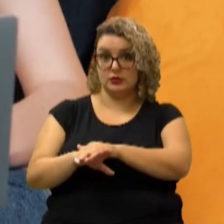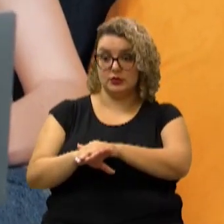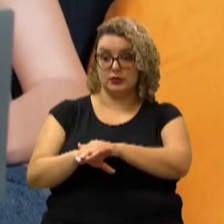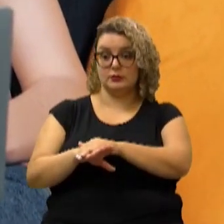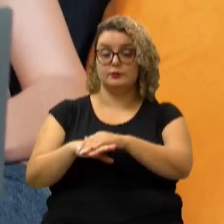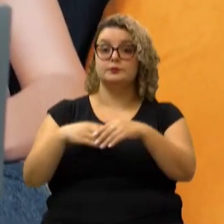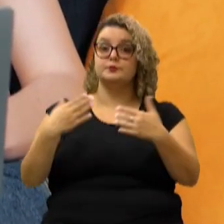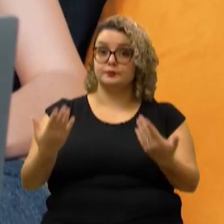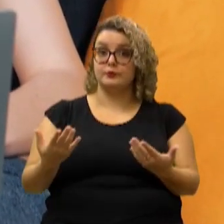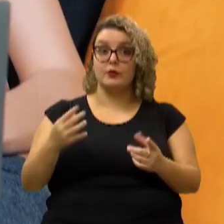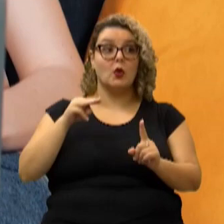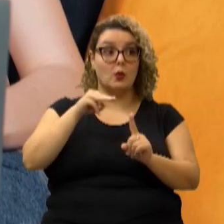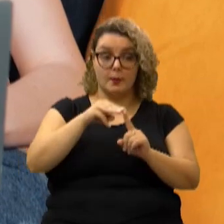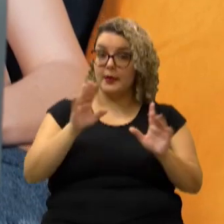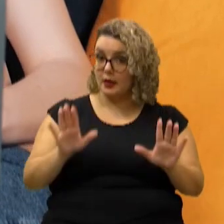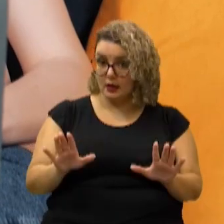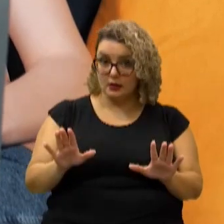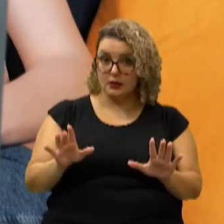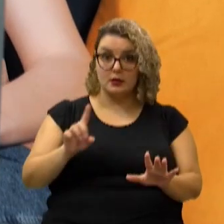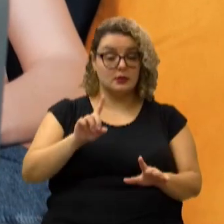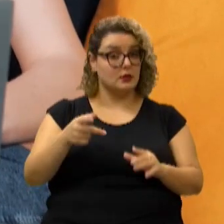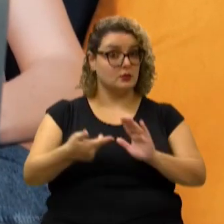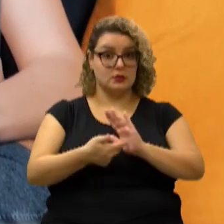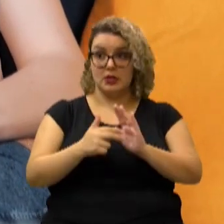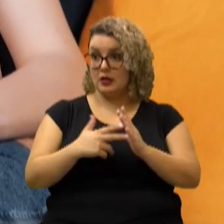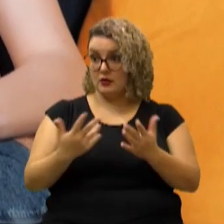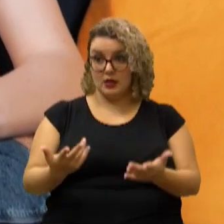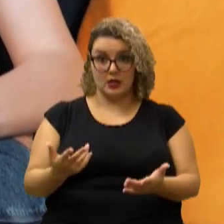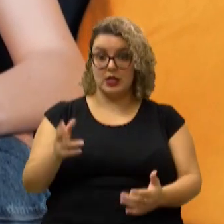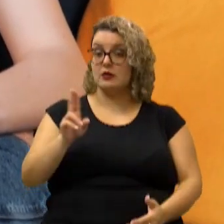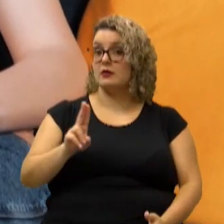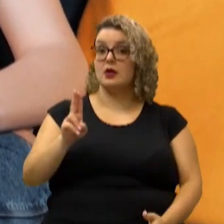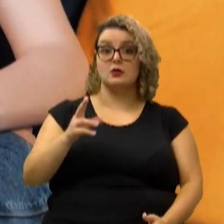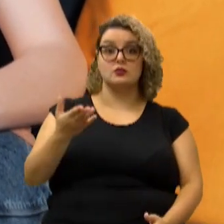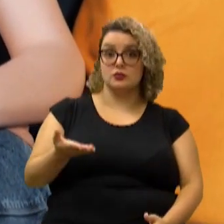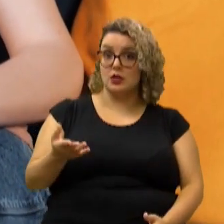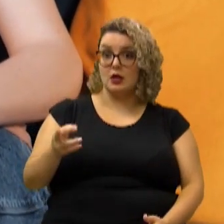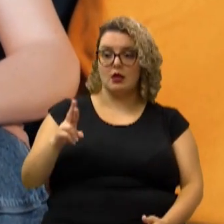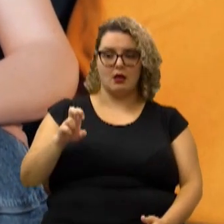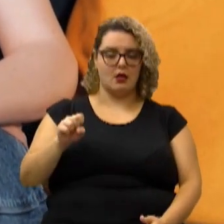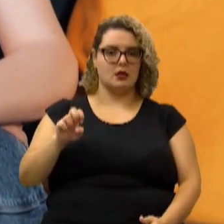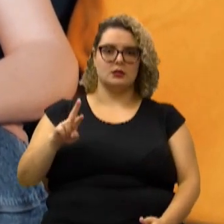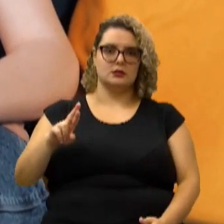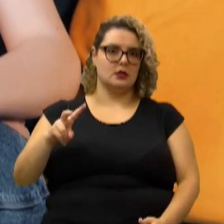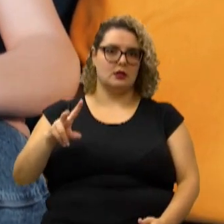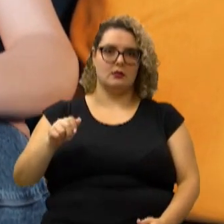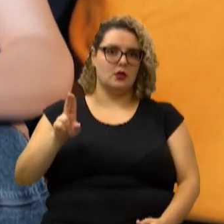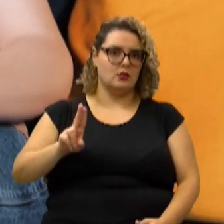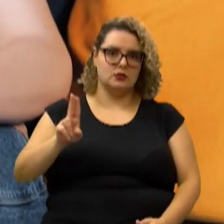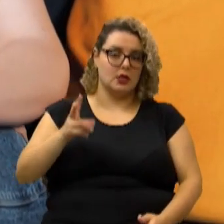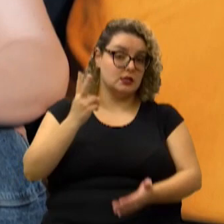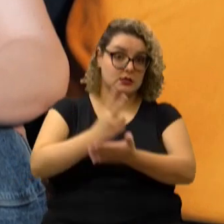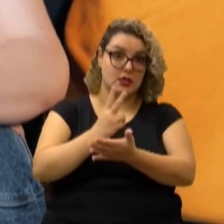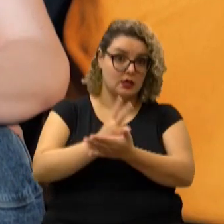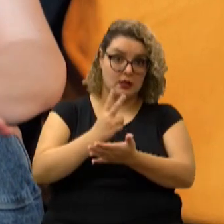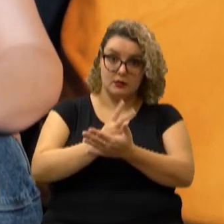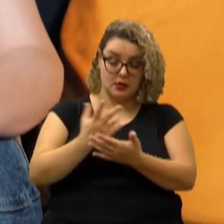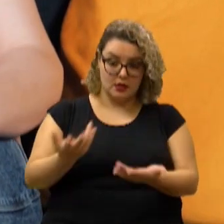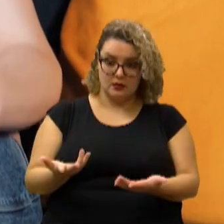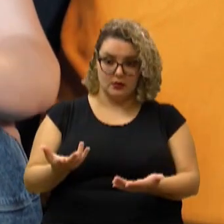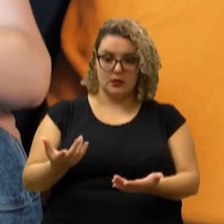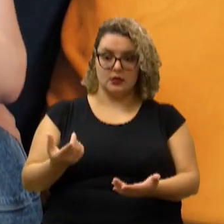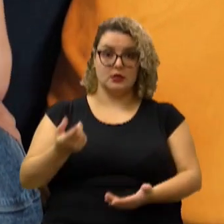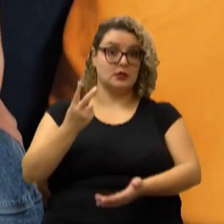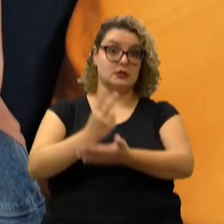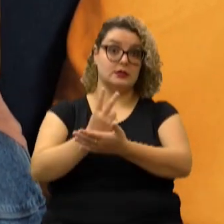emergência isso como meta não significa que você vá utilizar essa reserva o tempo inteiro ou o